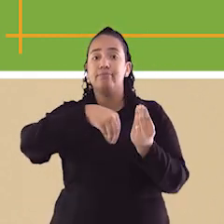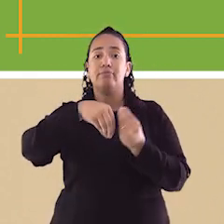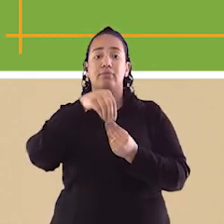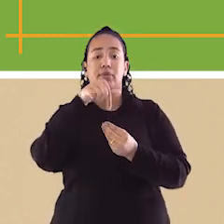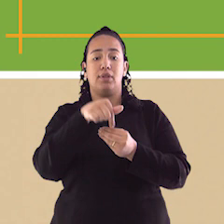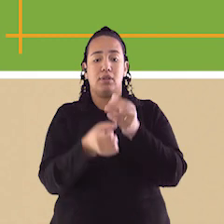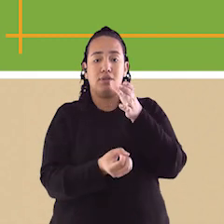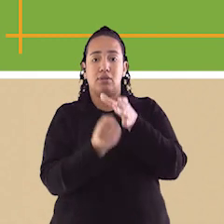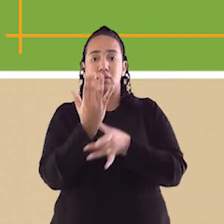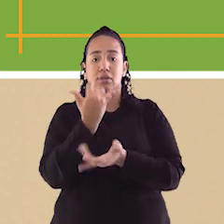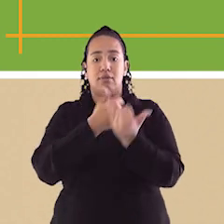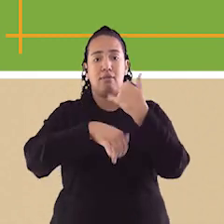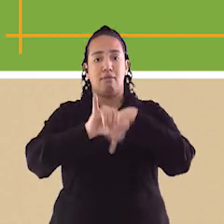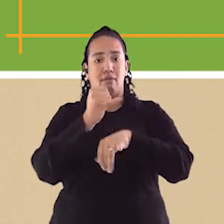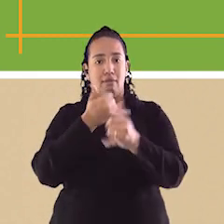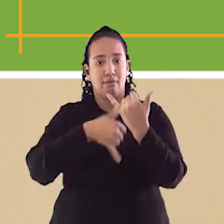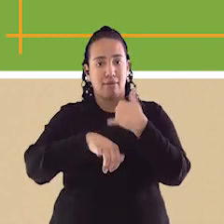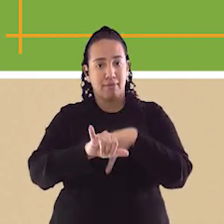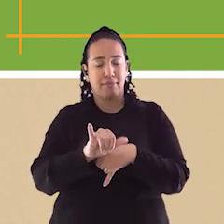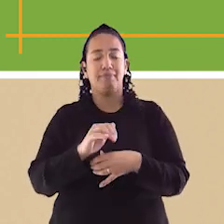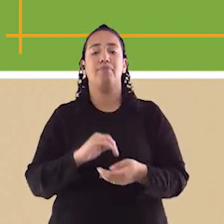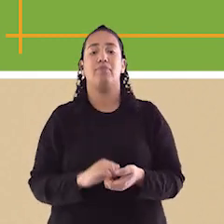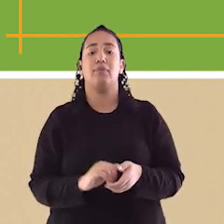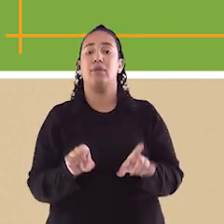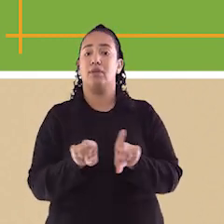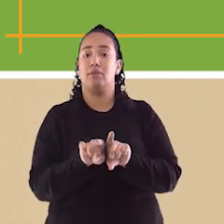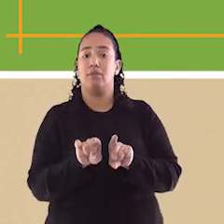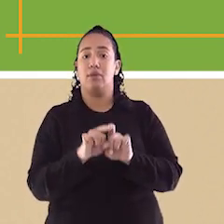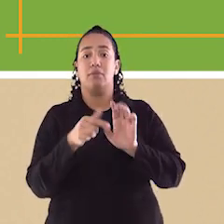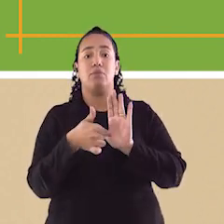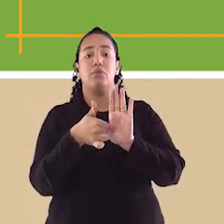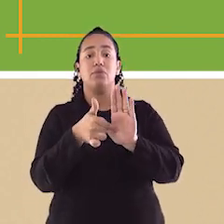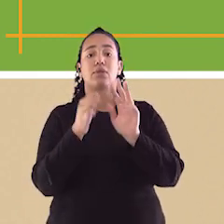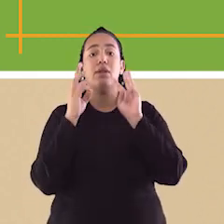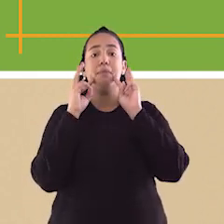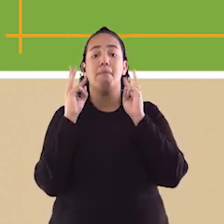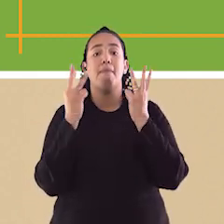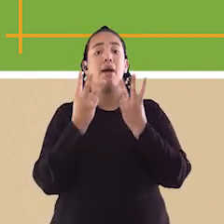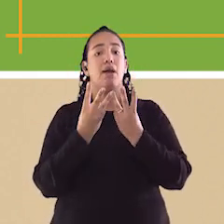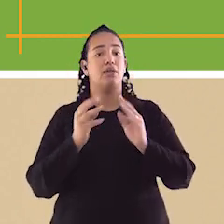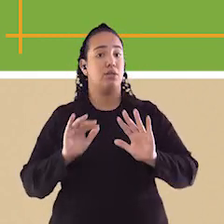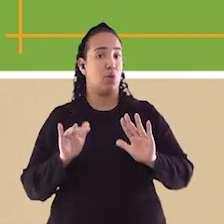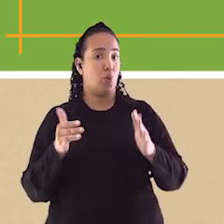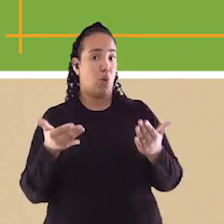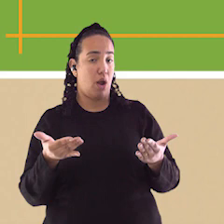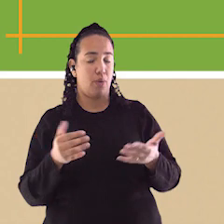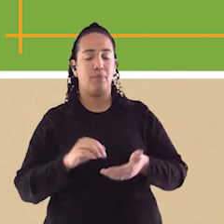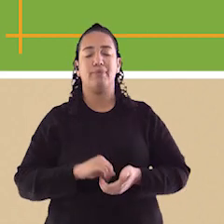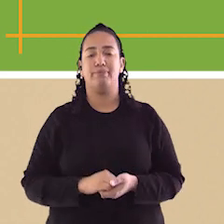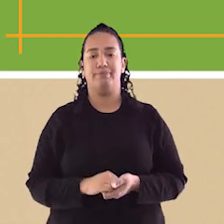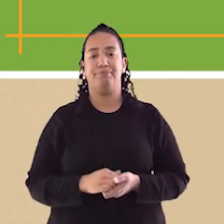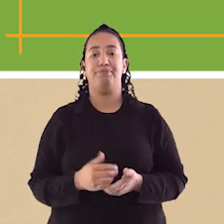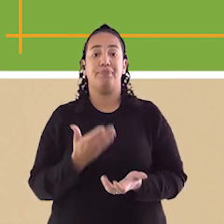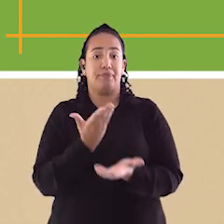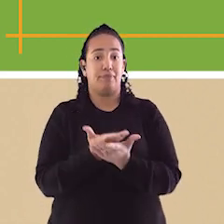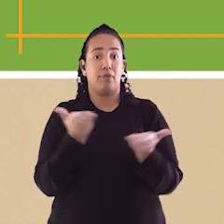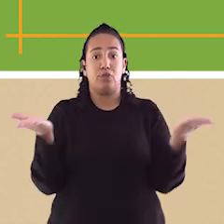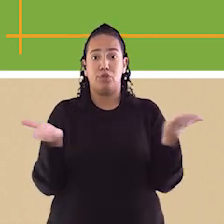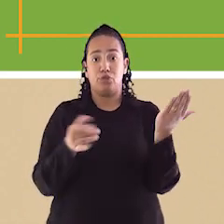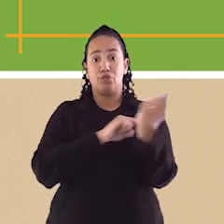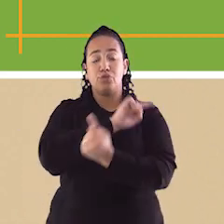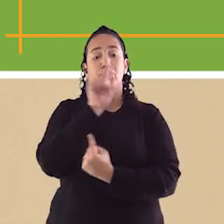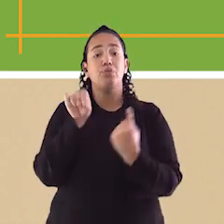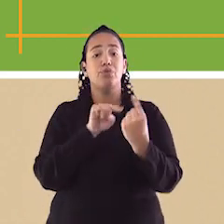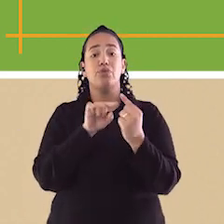químicas, estabelecendo a proporção entre as suas massas. Esta aula tem como objetivo entender